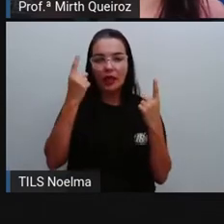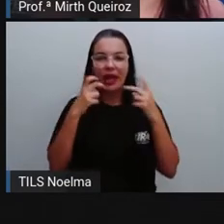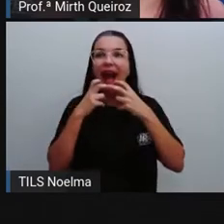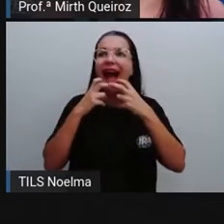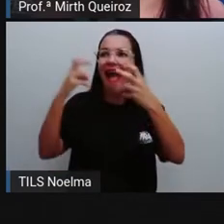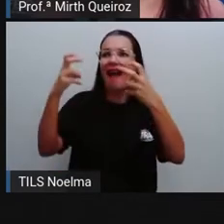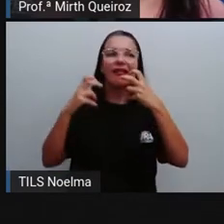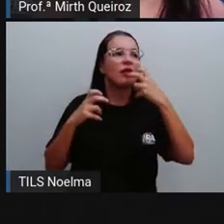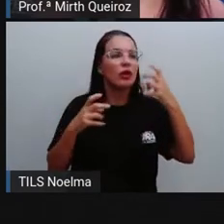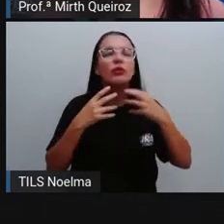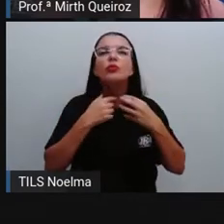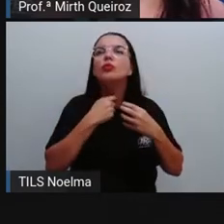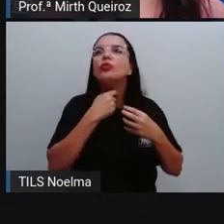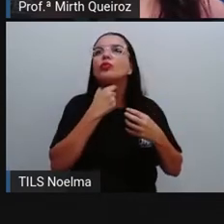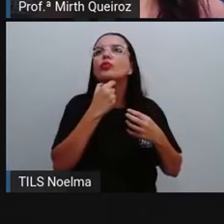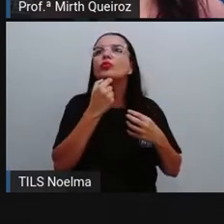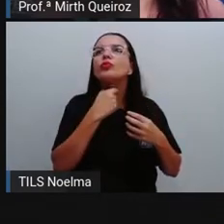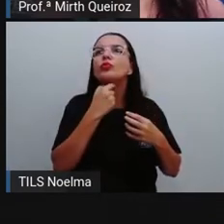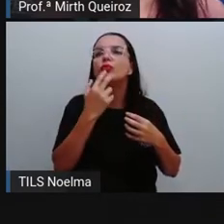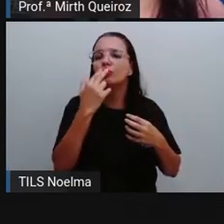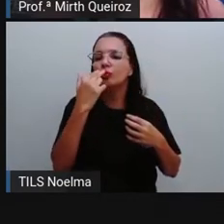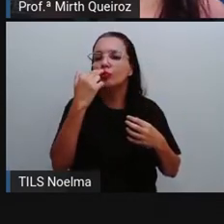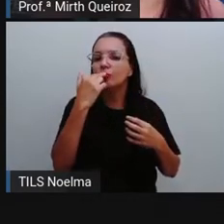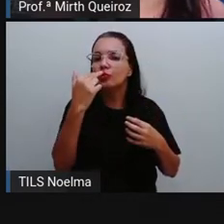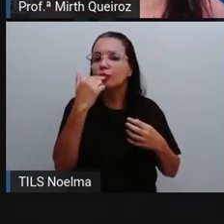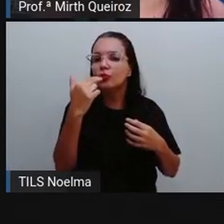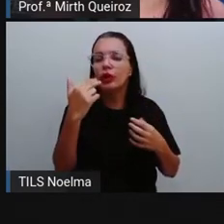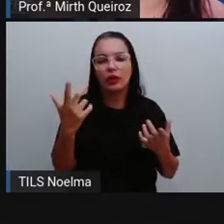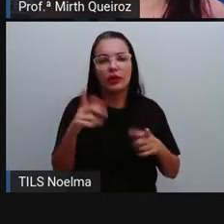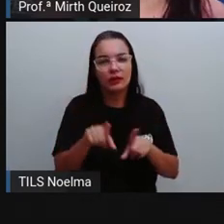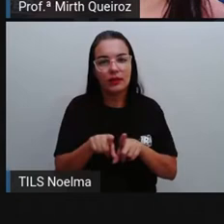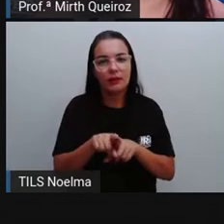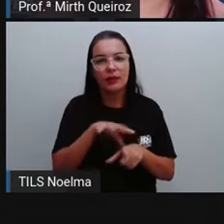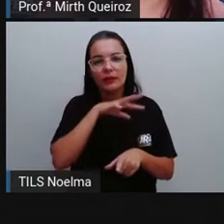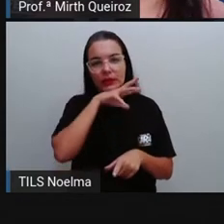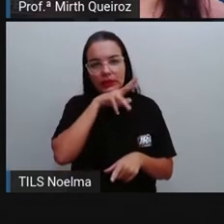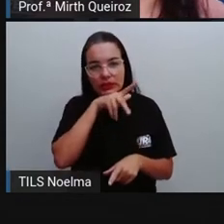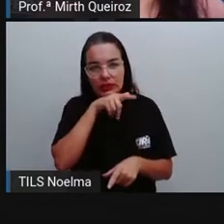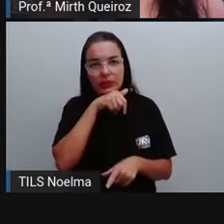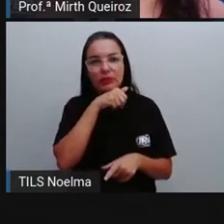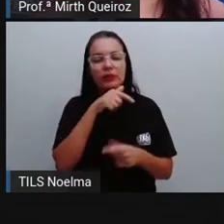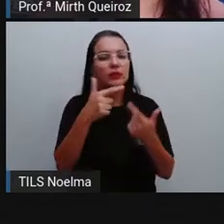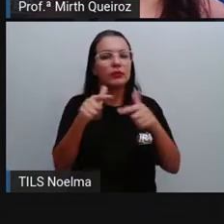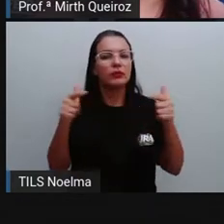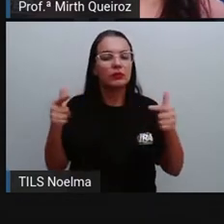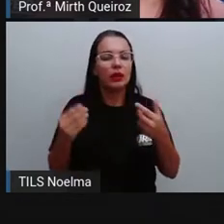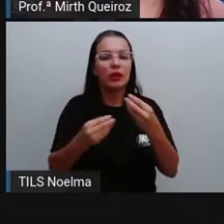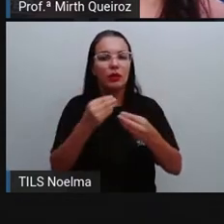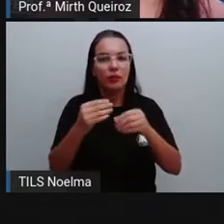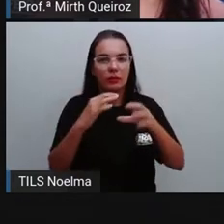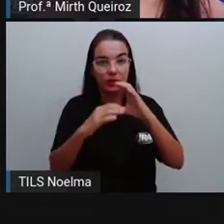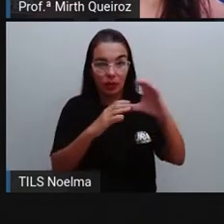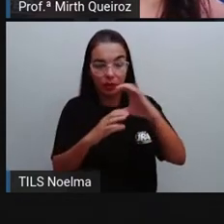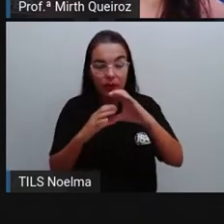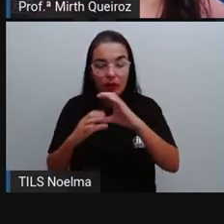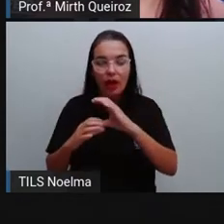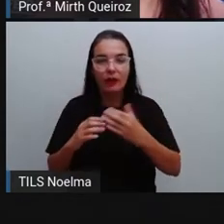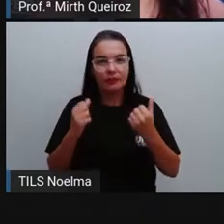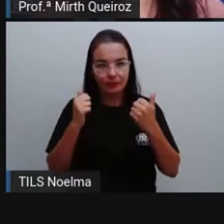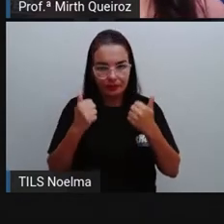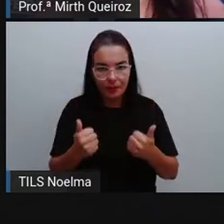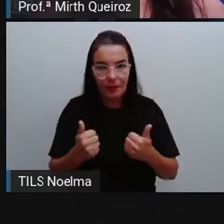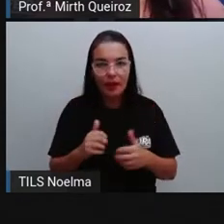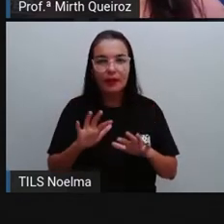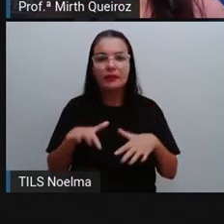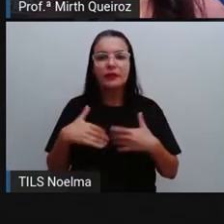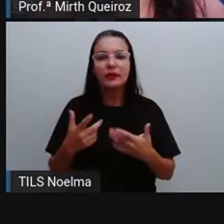gritos, grunhidos, assim como os animais que não eram dotados de uma expressão mais refinada. E